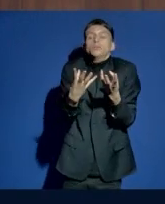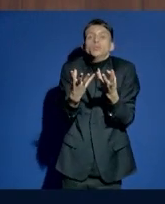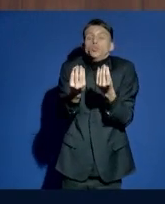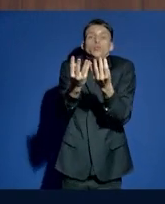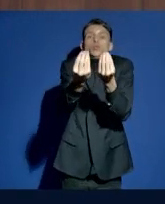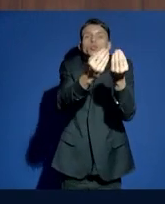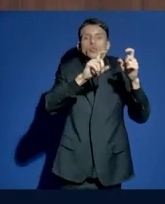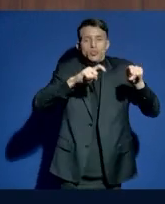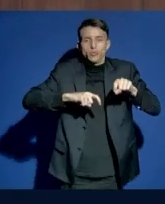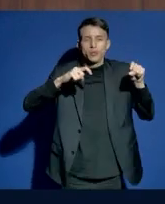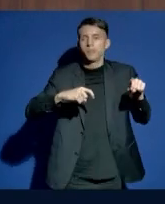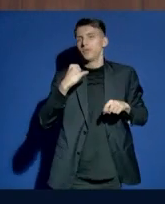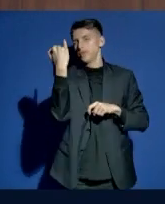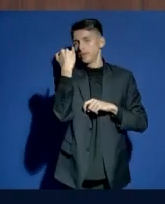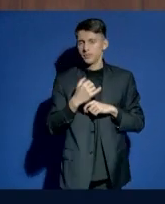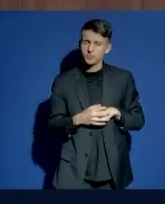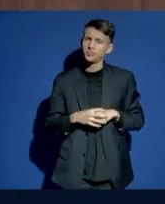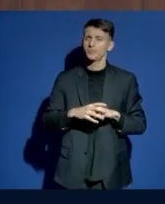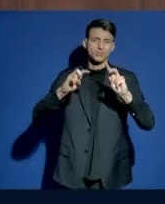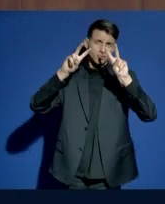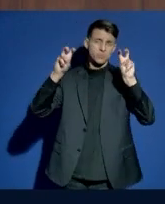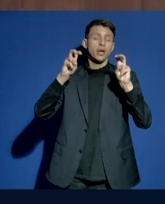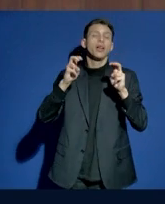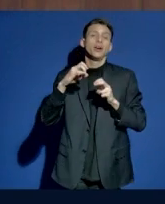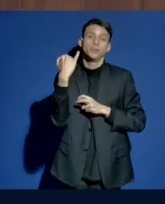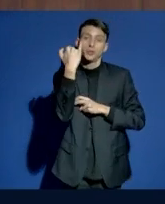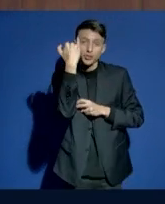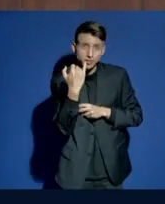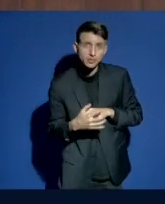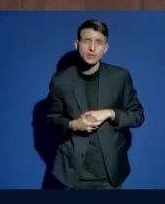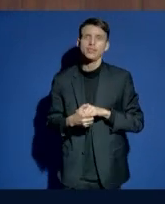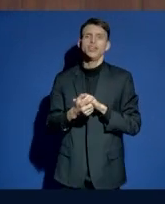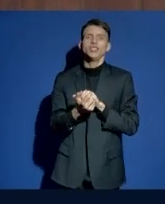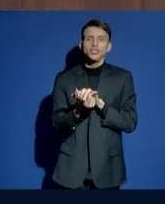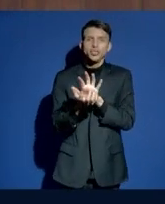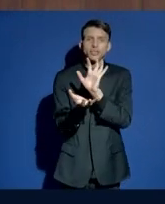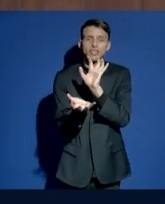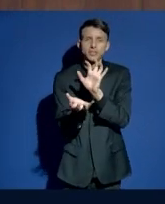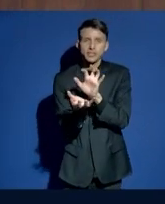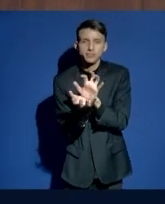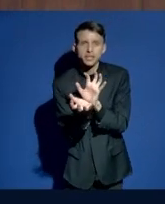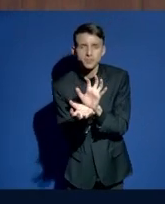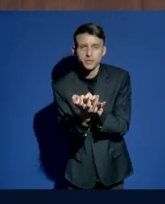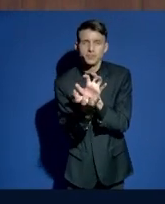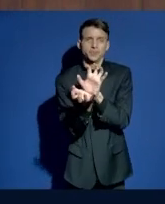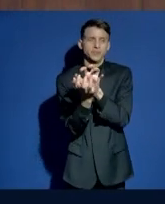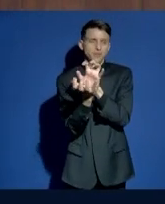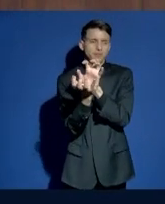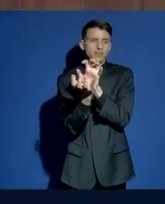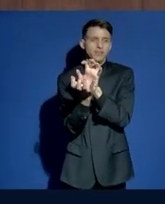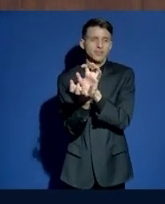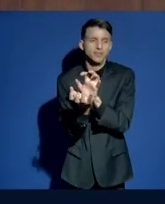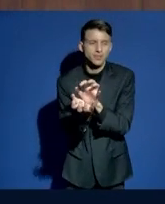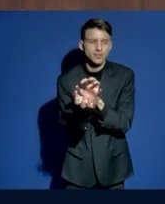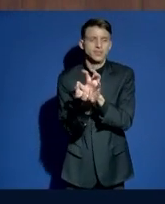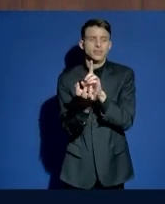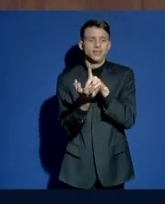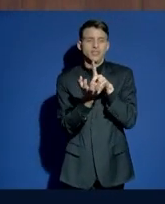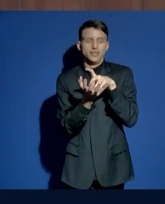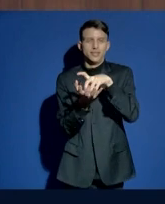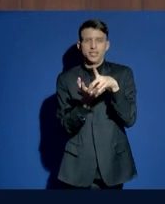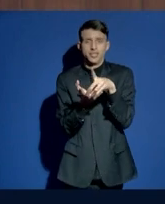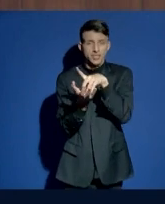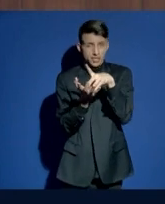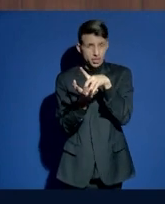muito importante. Os dinossauros foram extintos há 60 milhões de anos, aproximadamente. E sabemos que eles